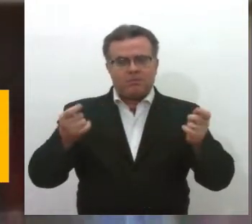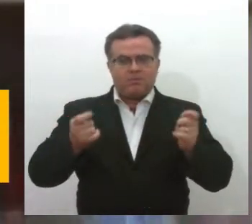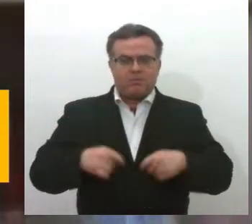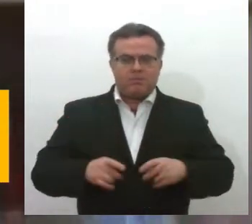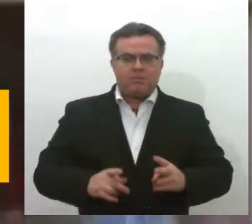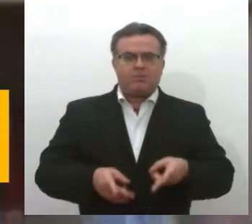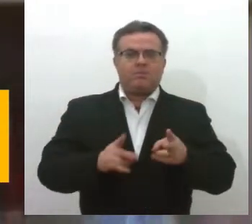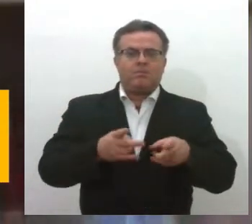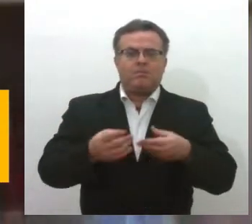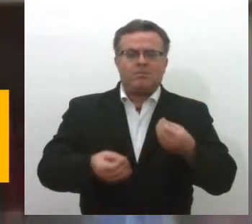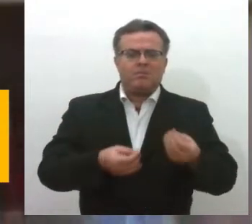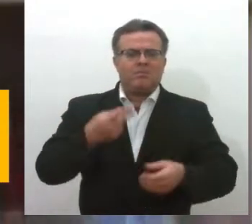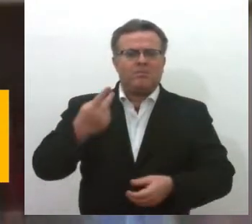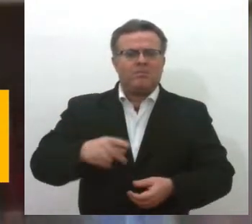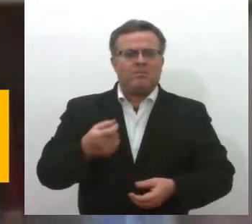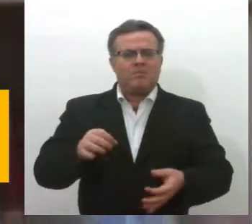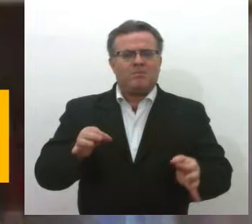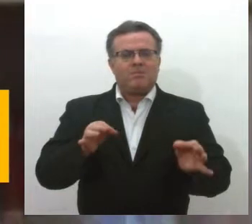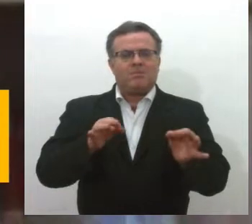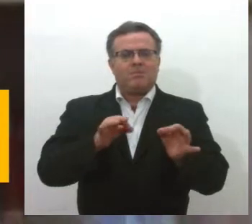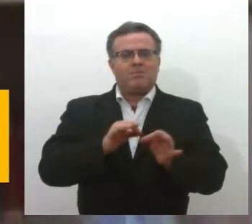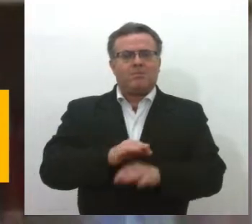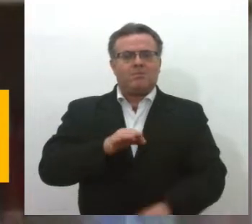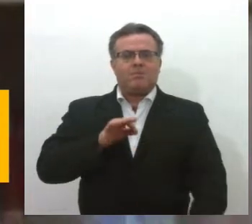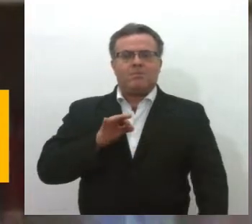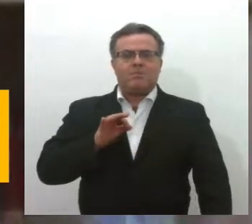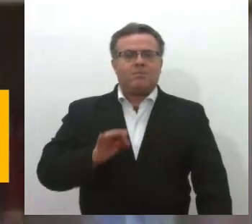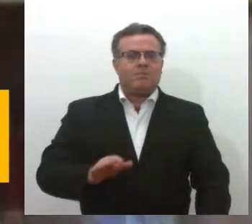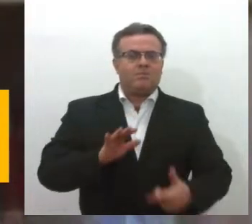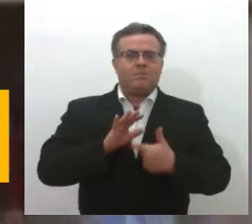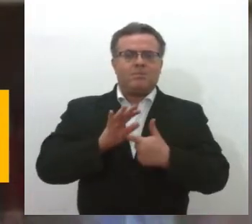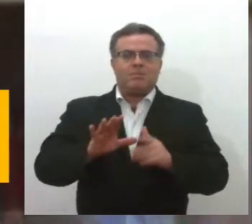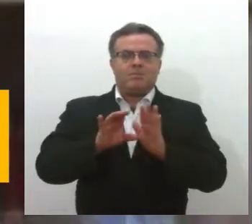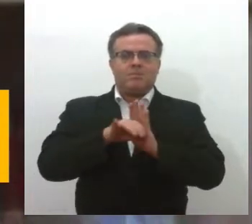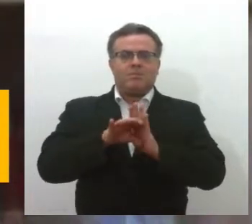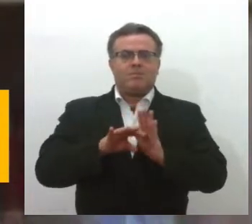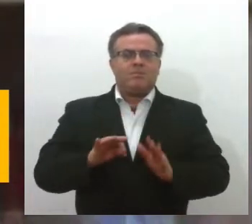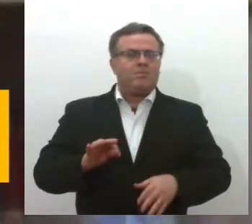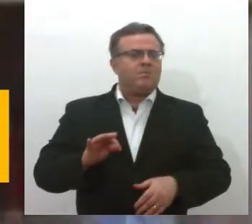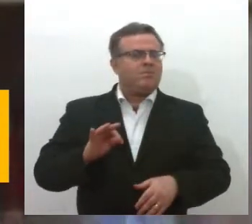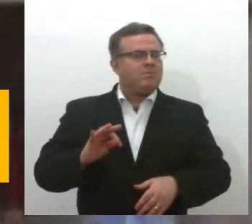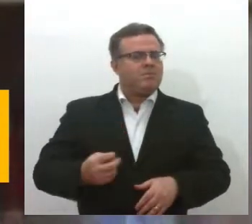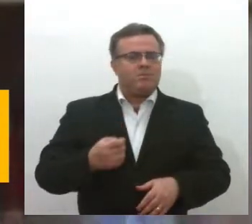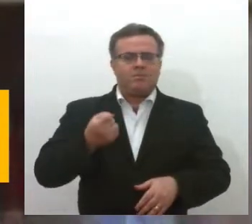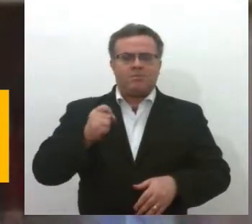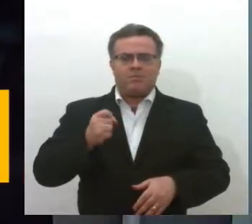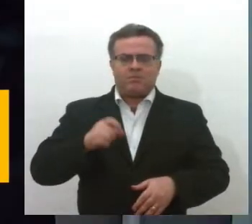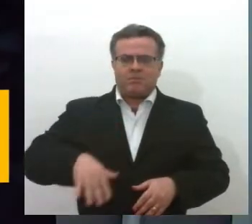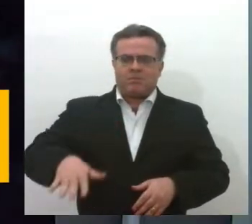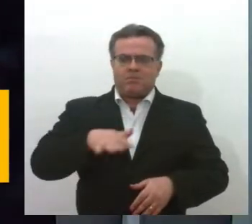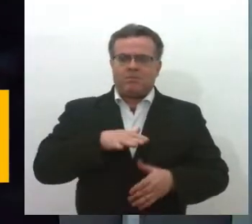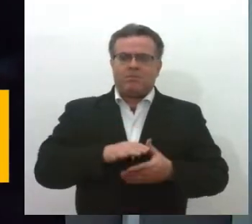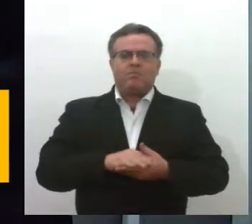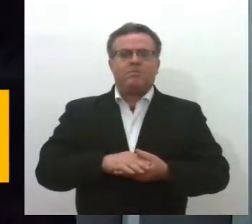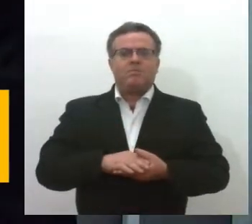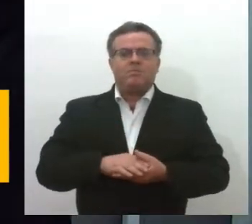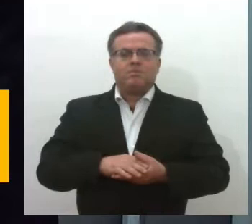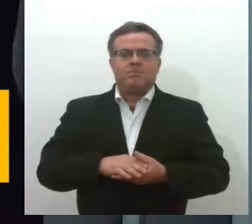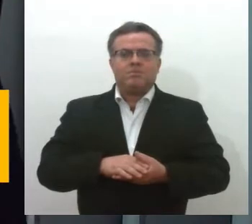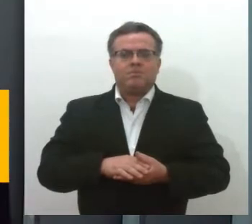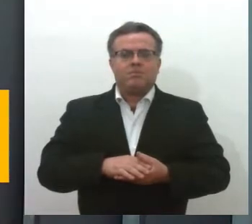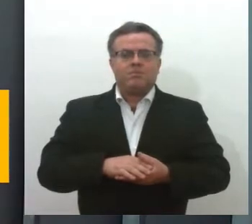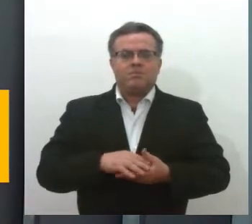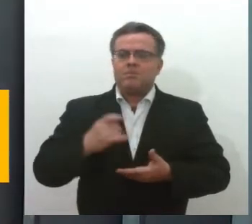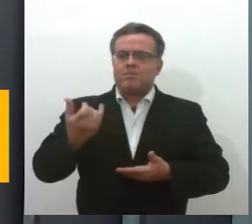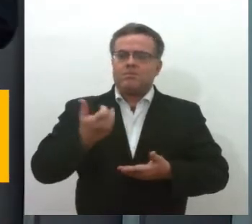no estado de Sergipe, justamente para difundir essa campanha em todo o território sergipano. Eu digo o seguinte,